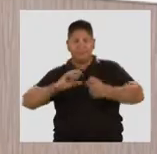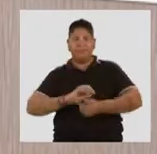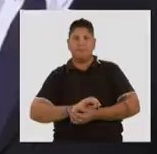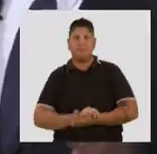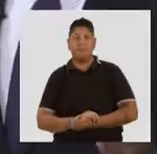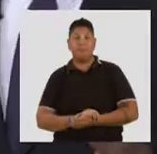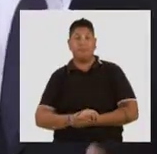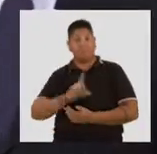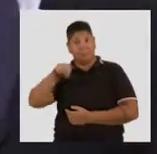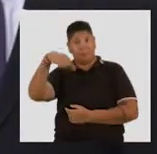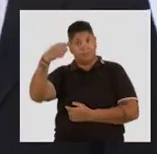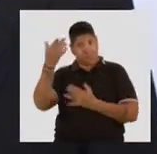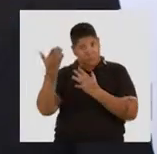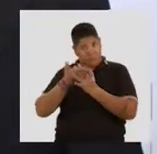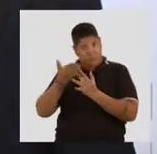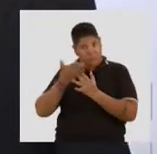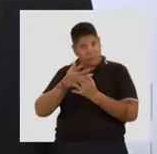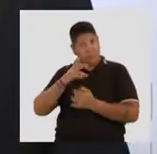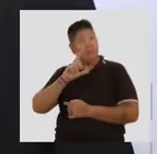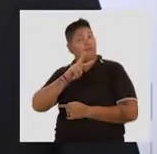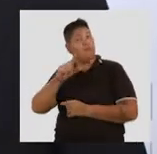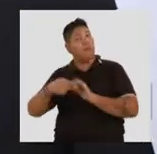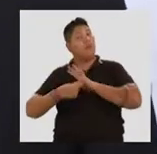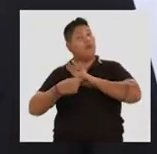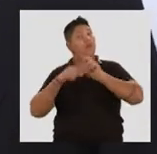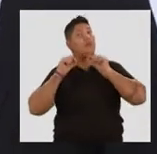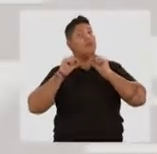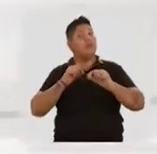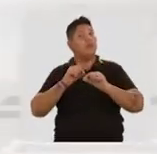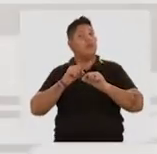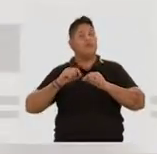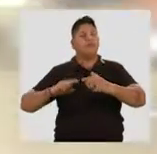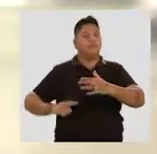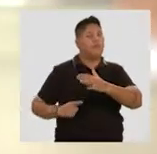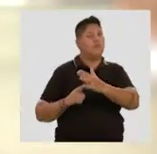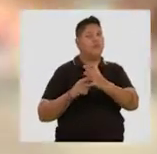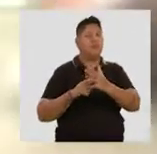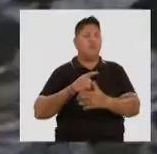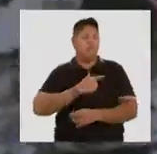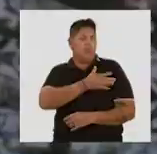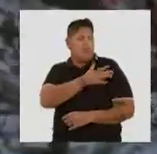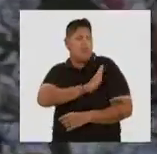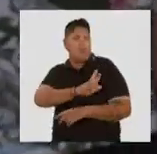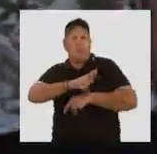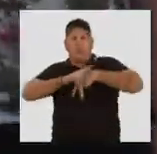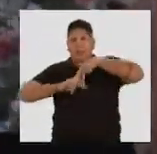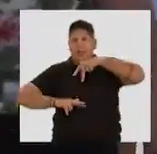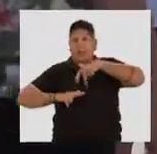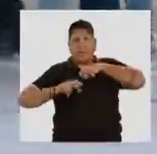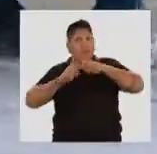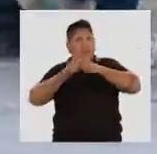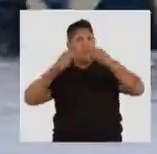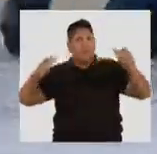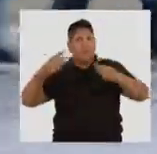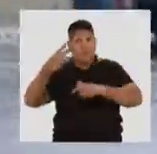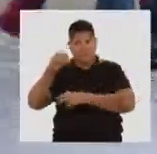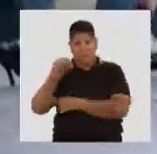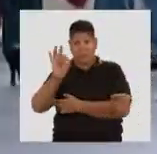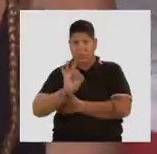horizontal. E logo depois do intervalo, o TL vai mostrar. Denúncias de discriminação racial